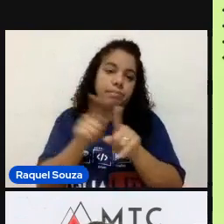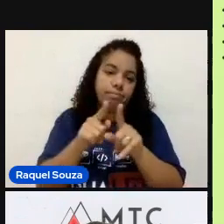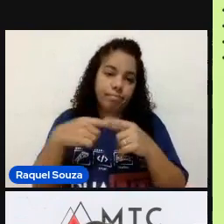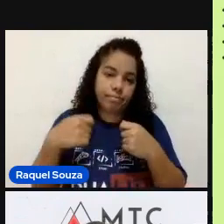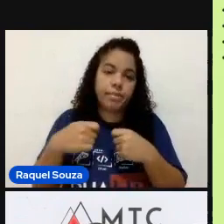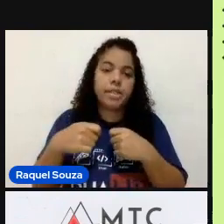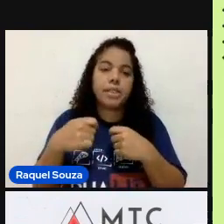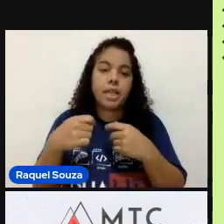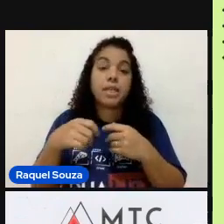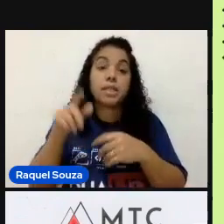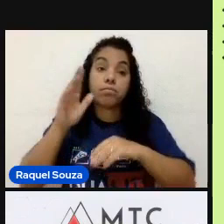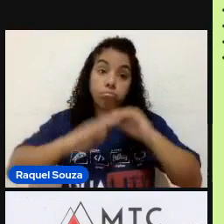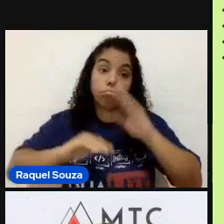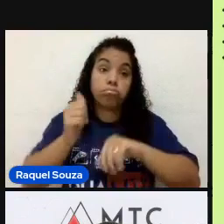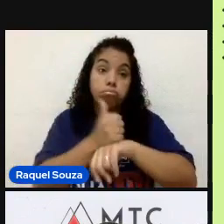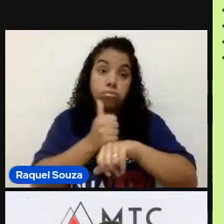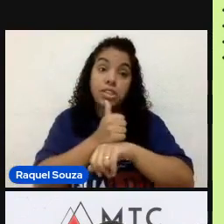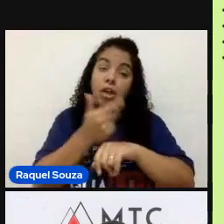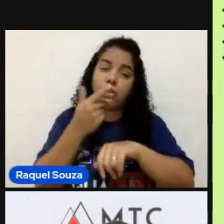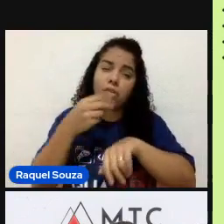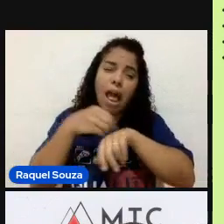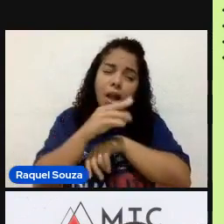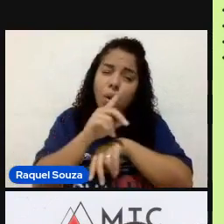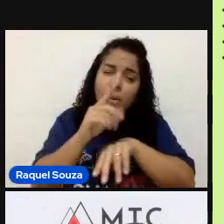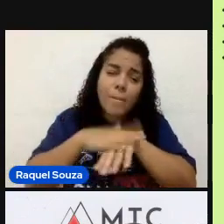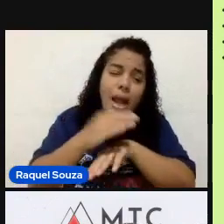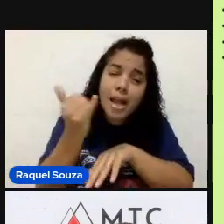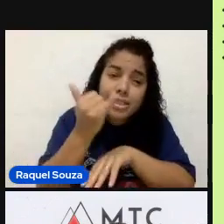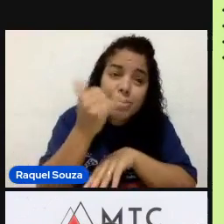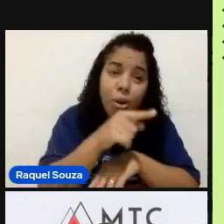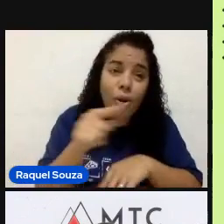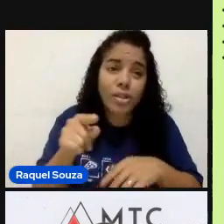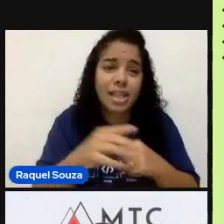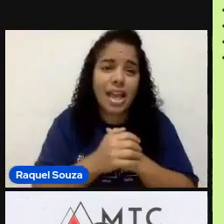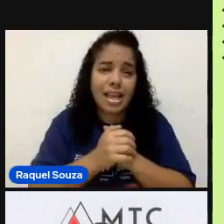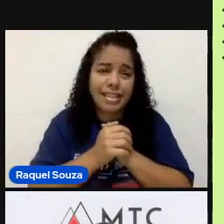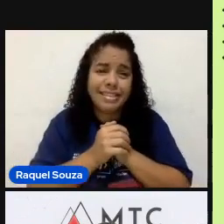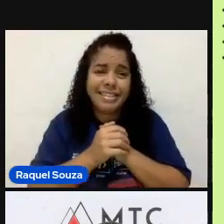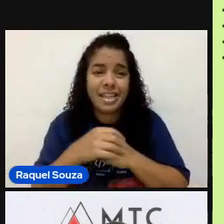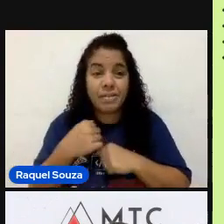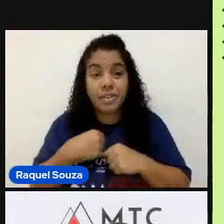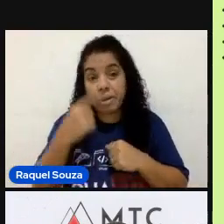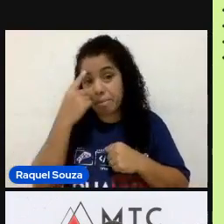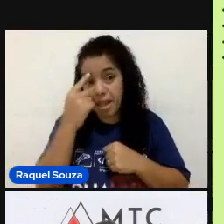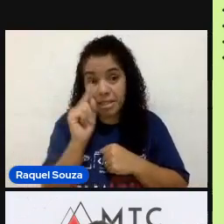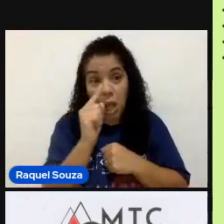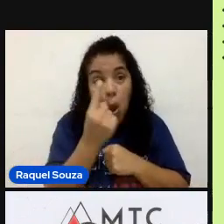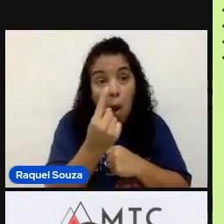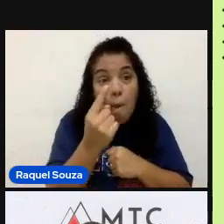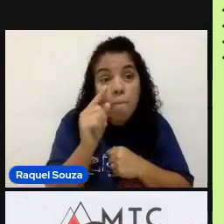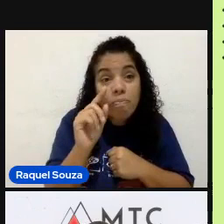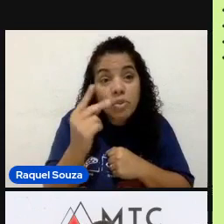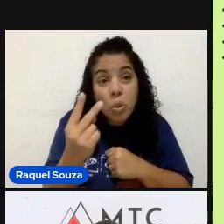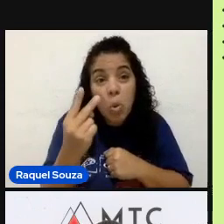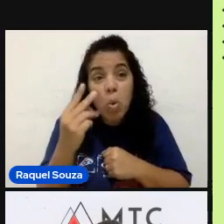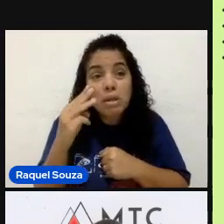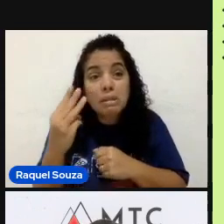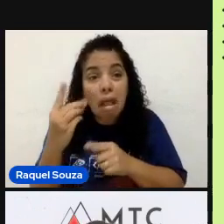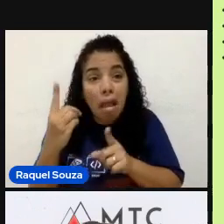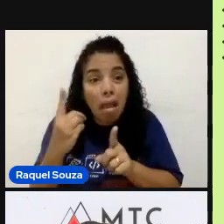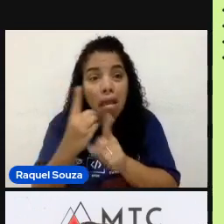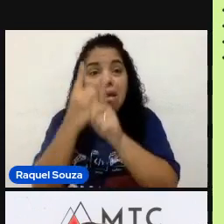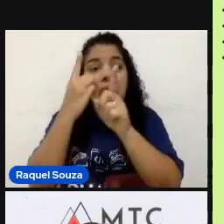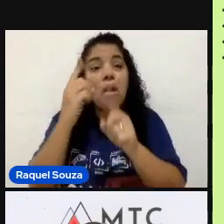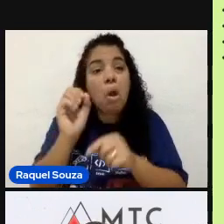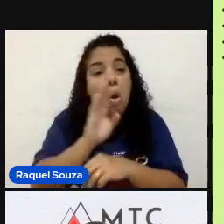eu vou dizer algo mais importante ainda. Não acha que com uma, duas, três sessões ou 3 idas